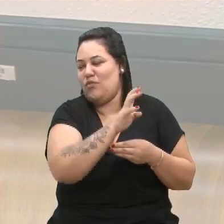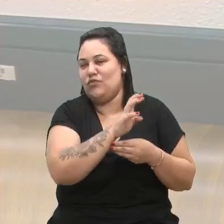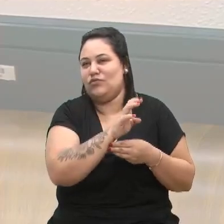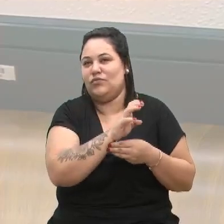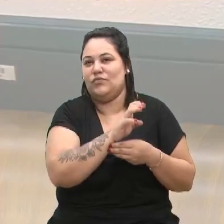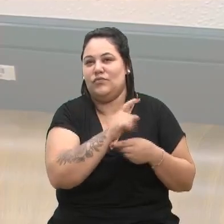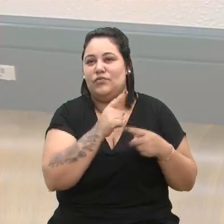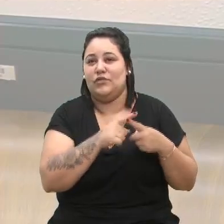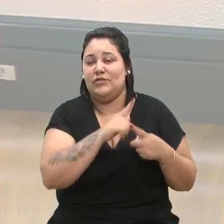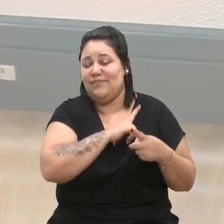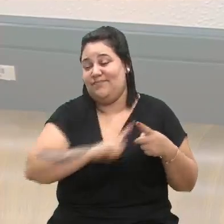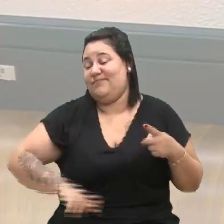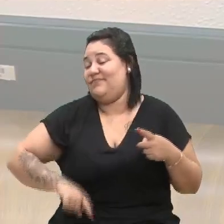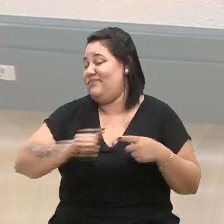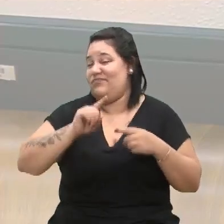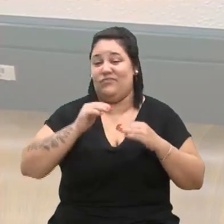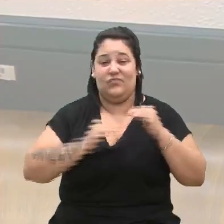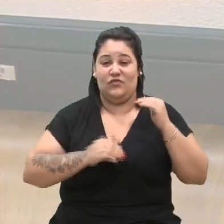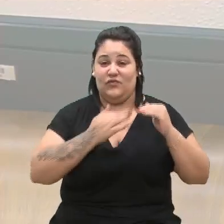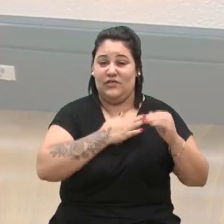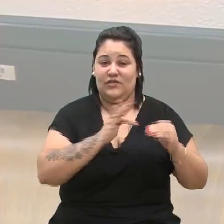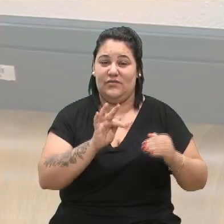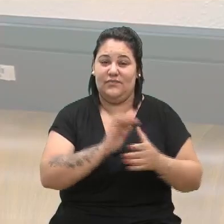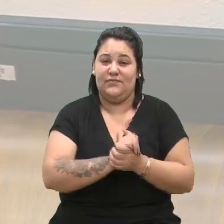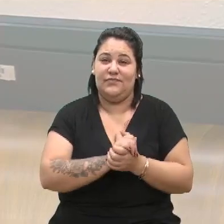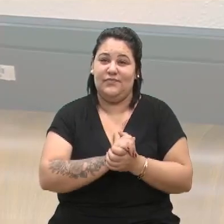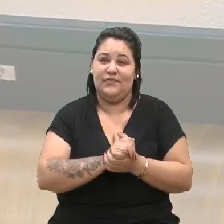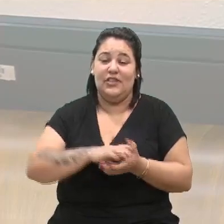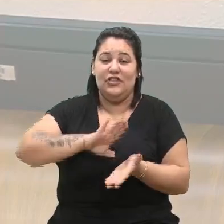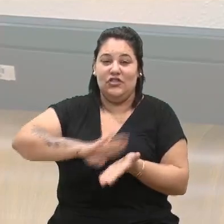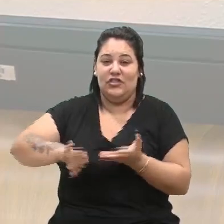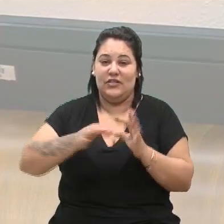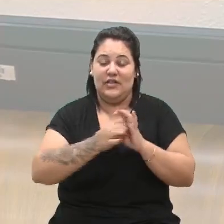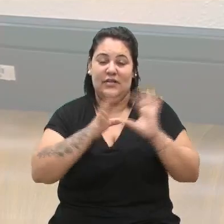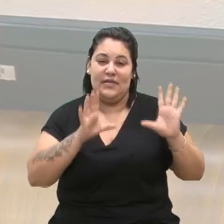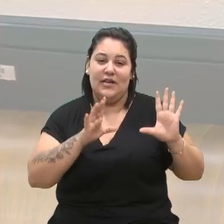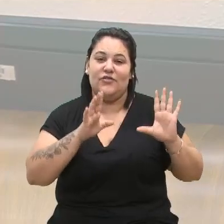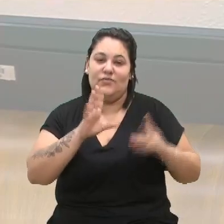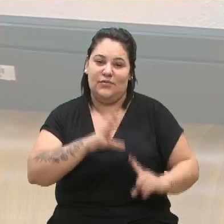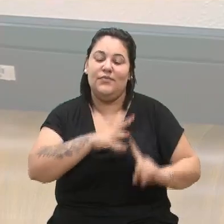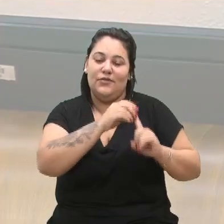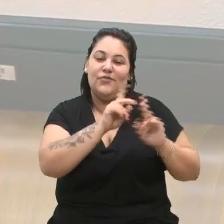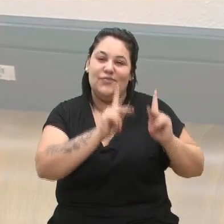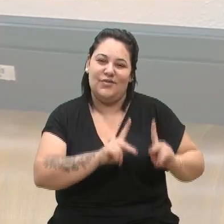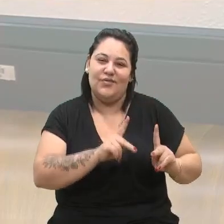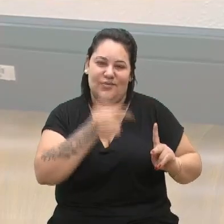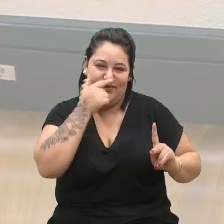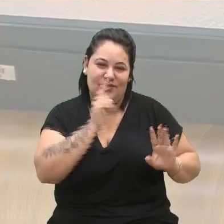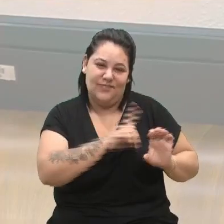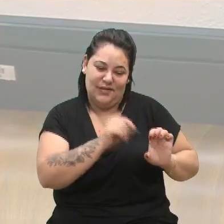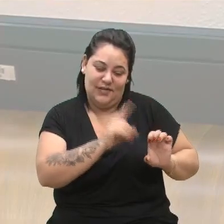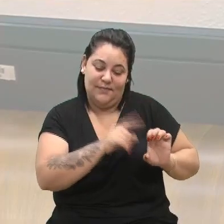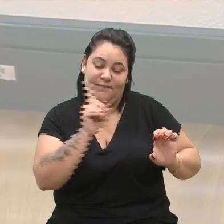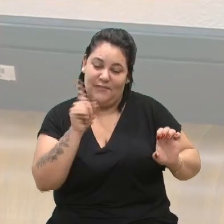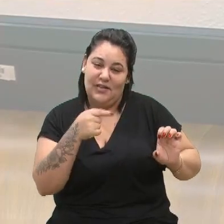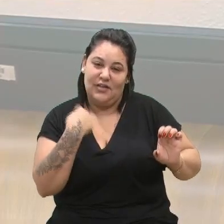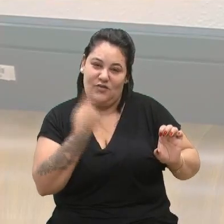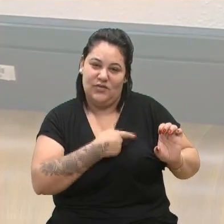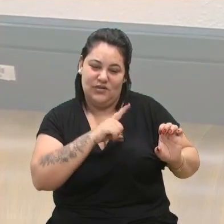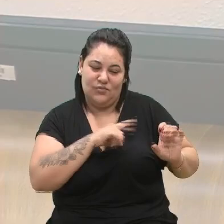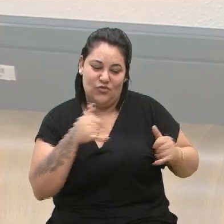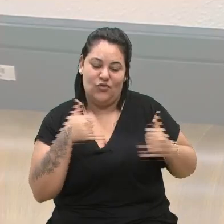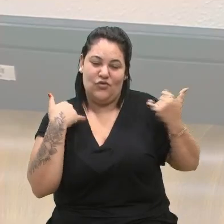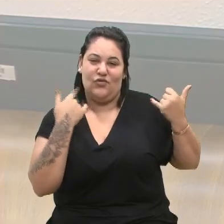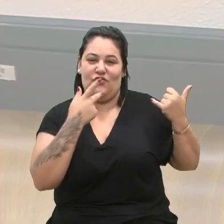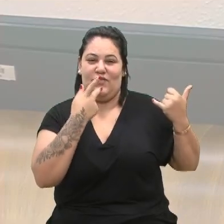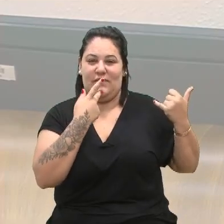federal. E tirando a liberdade, principalmente, dessas pessoas poderem empreender, que é onde nós temos o orgulho de falar que